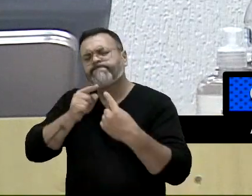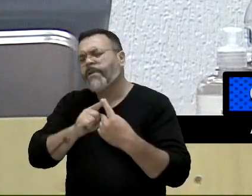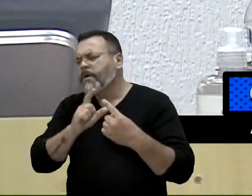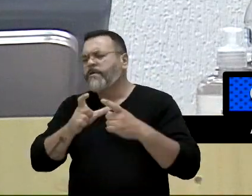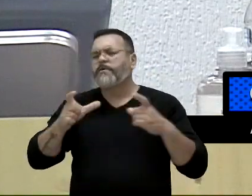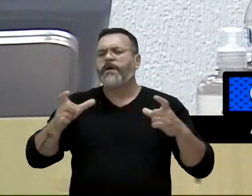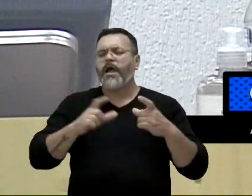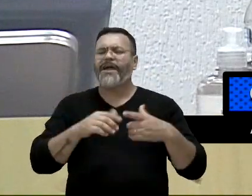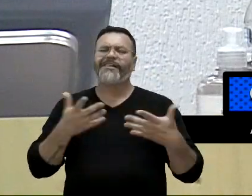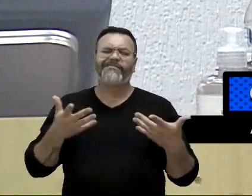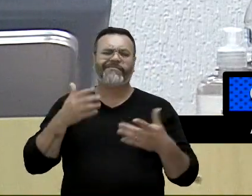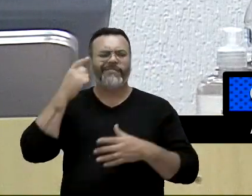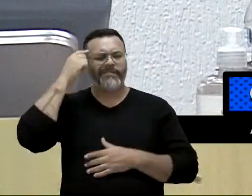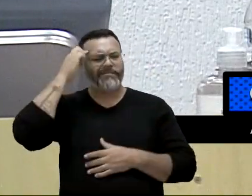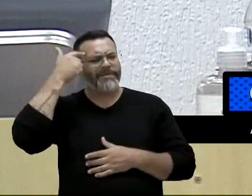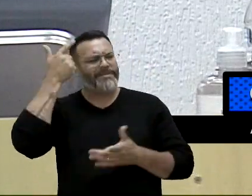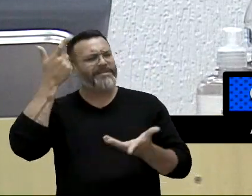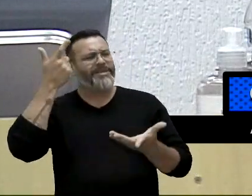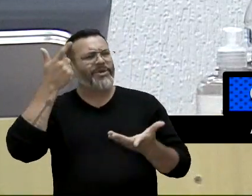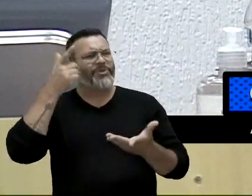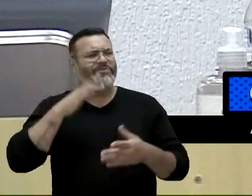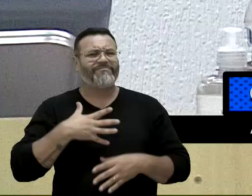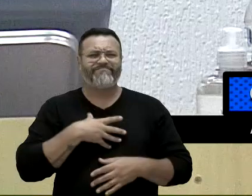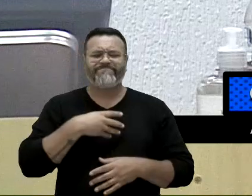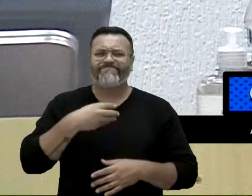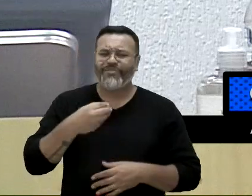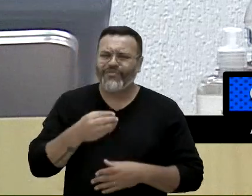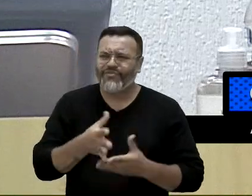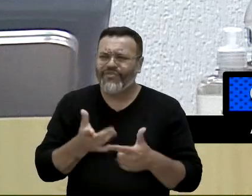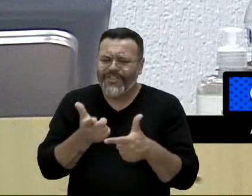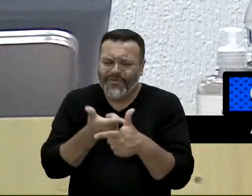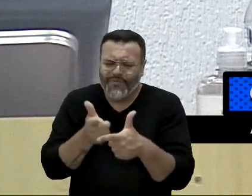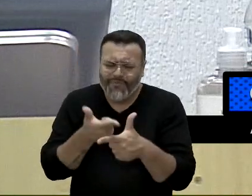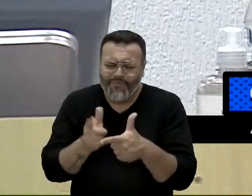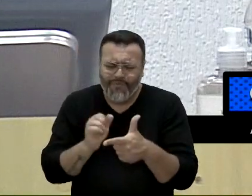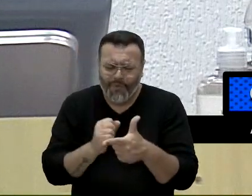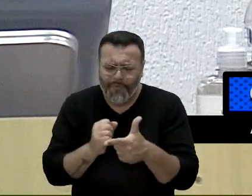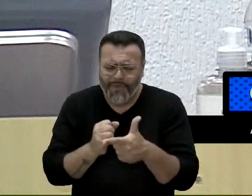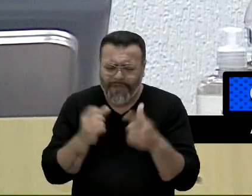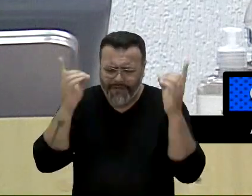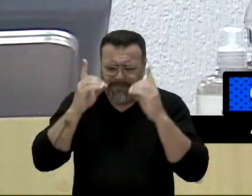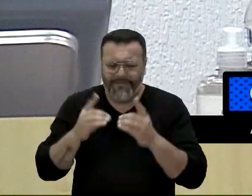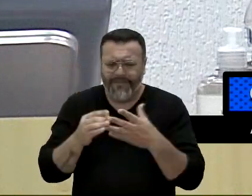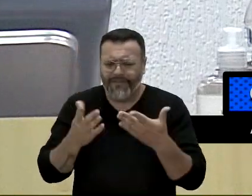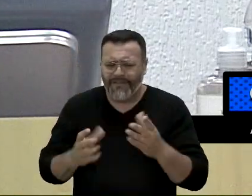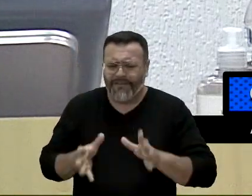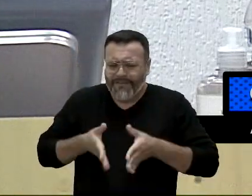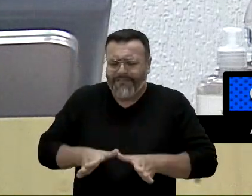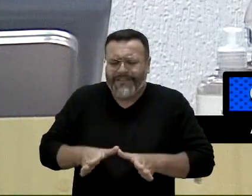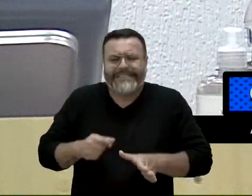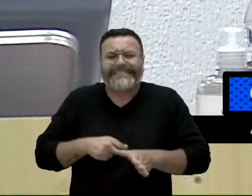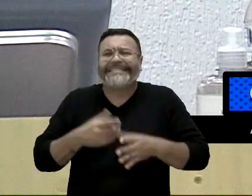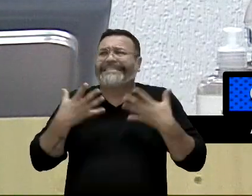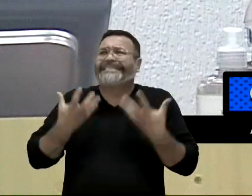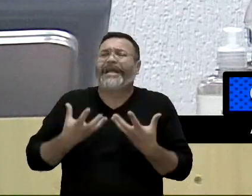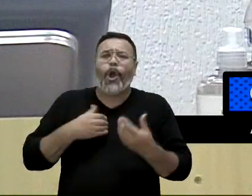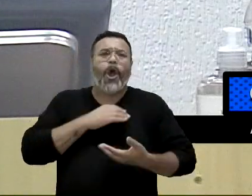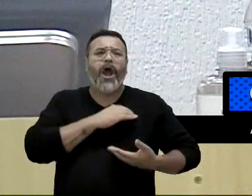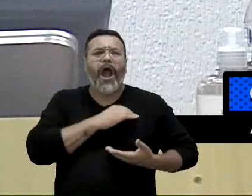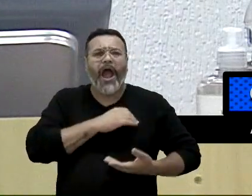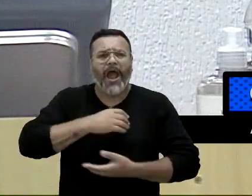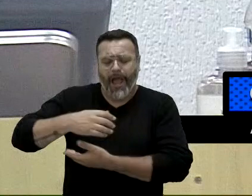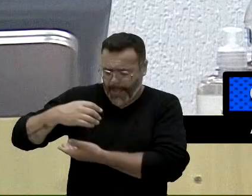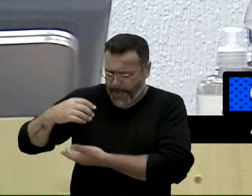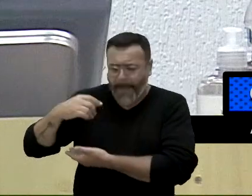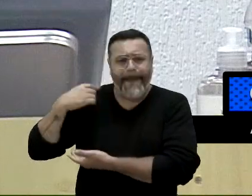com problema por causa da minha idade? Será que eu vou dar conta por causa da política? Será que eu vou conseguir amamentar porque eu tenho